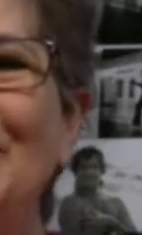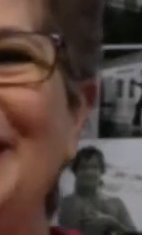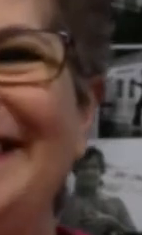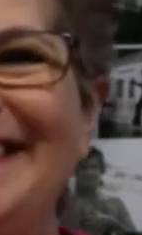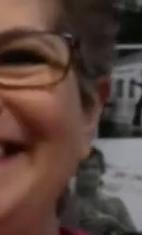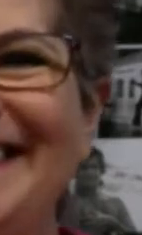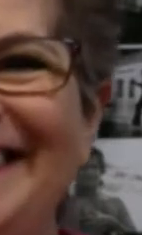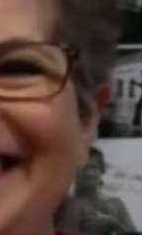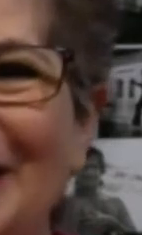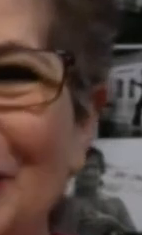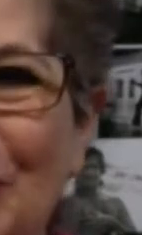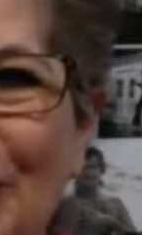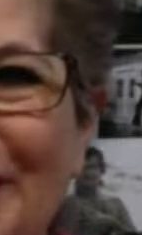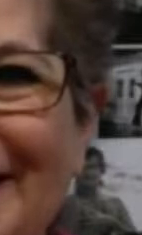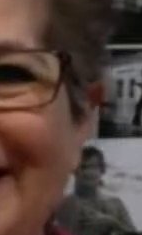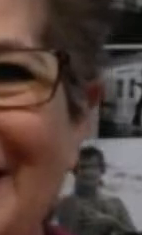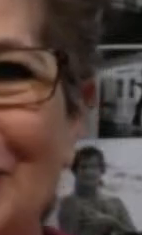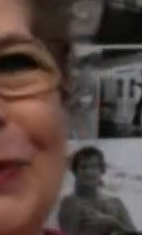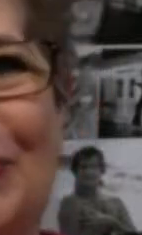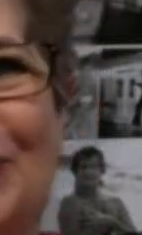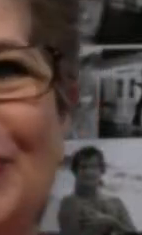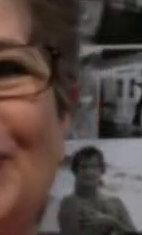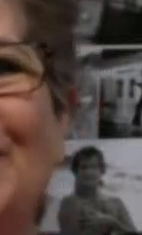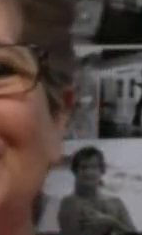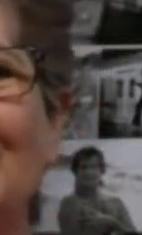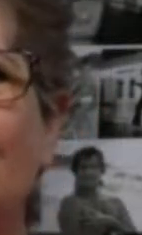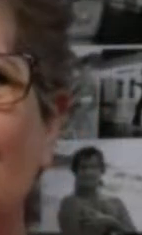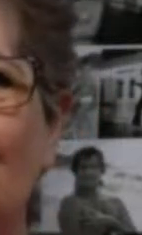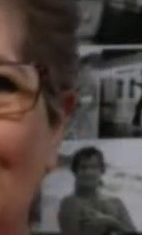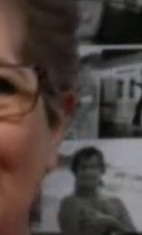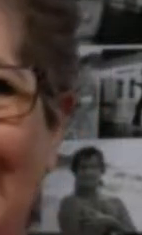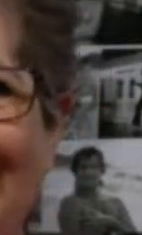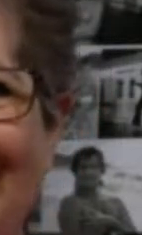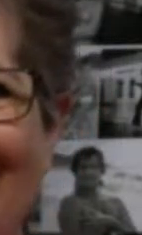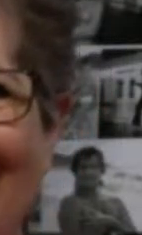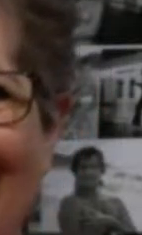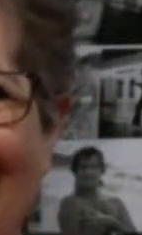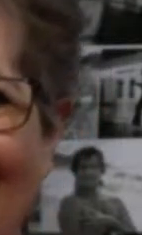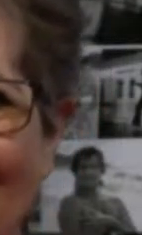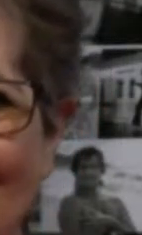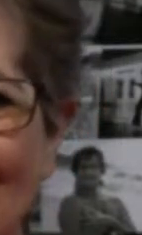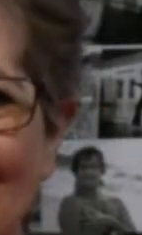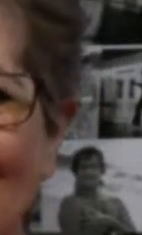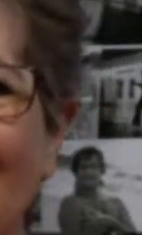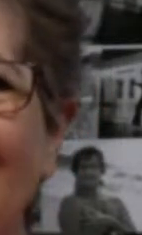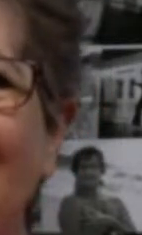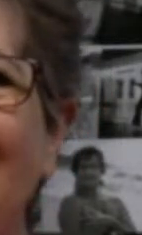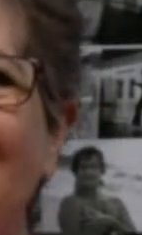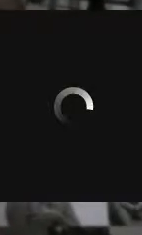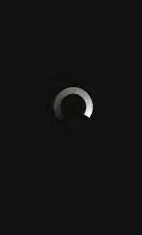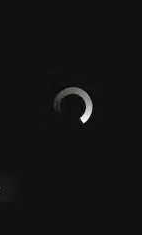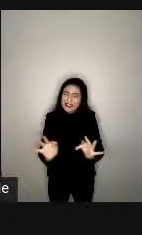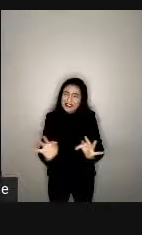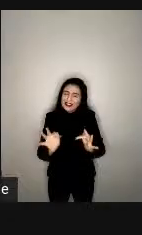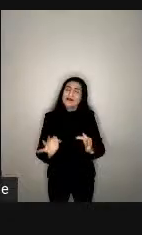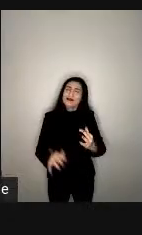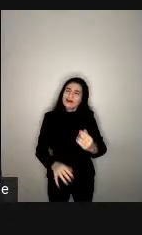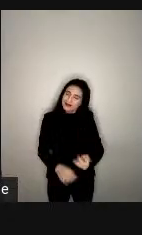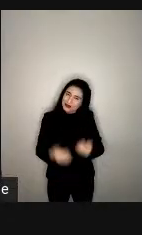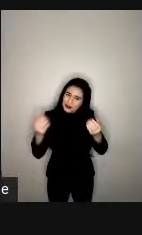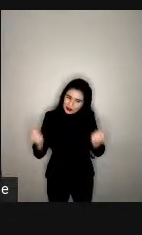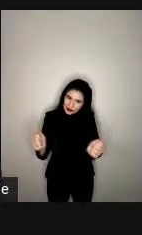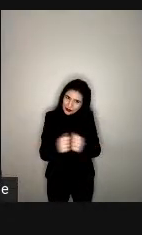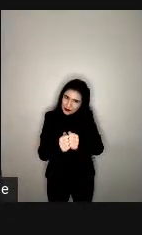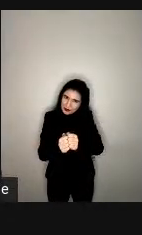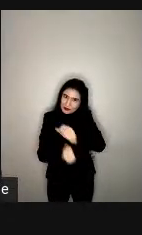Boa noite a todas e a todos. Nós estamos muito felizes de estar aqui com